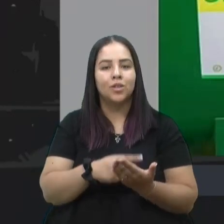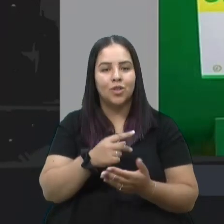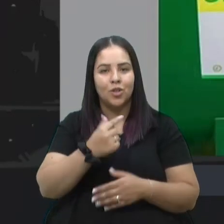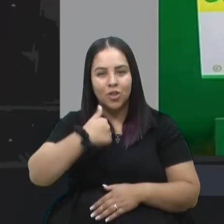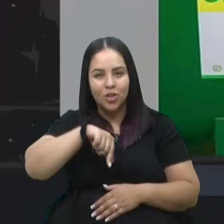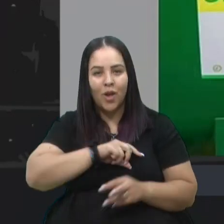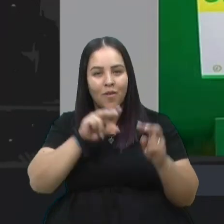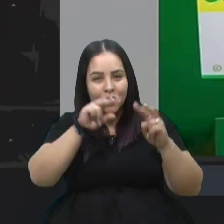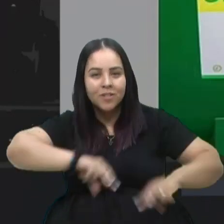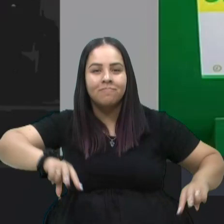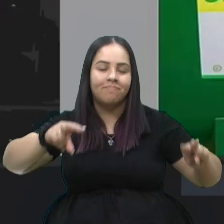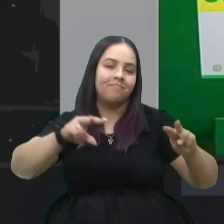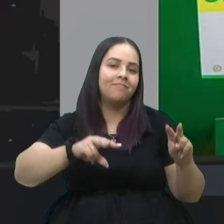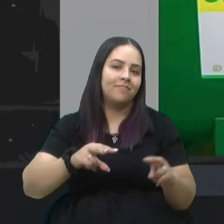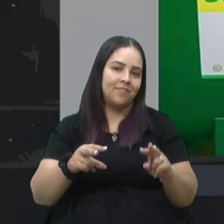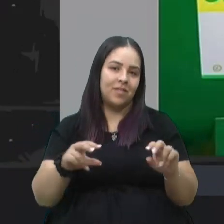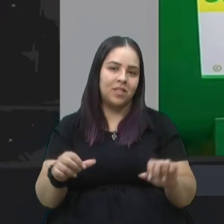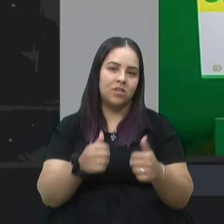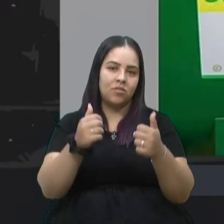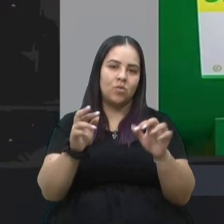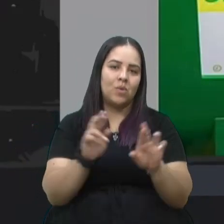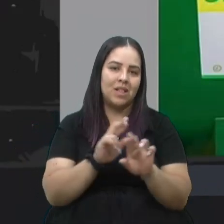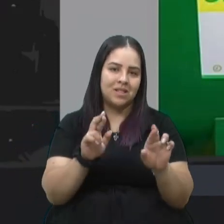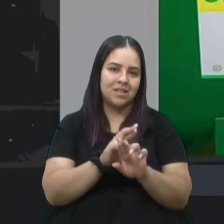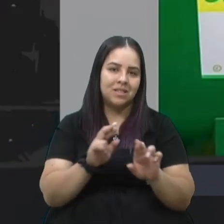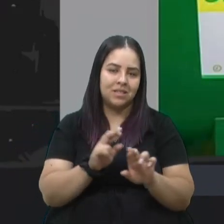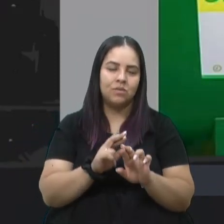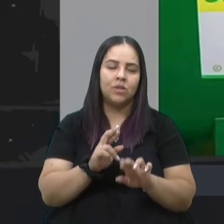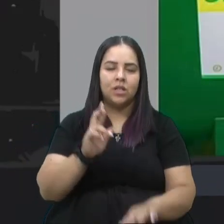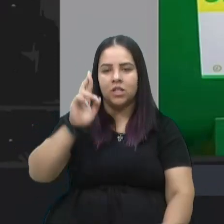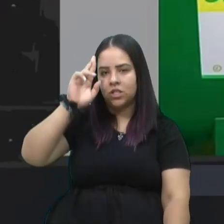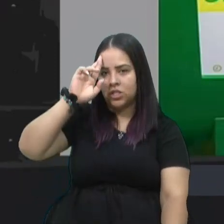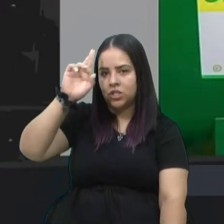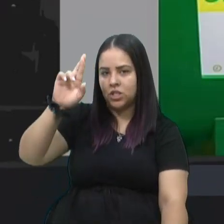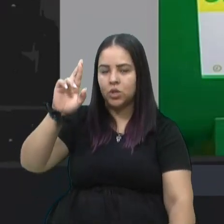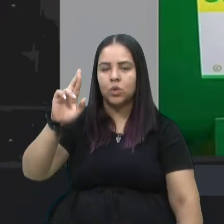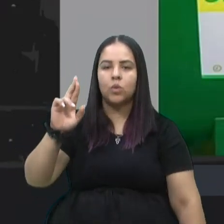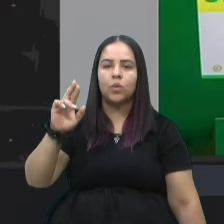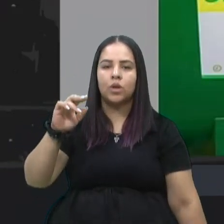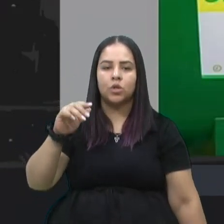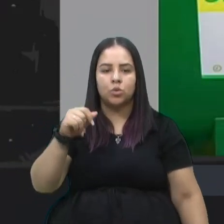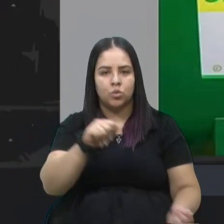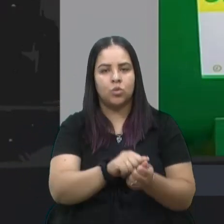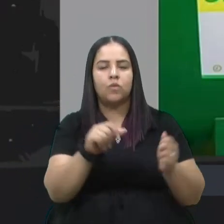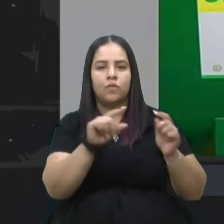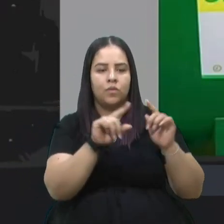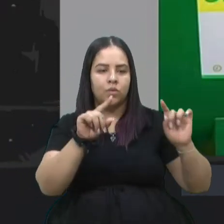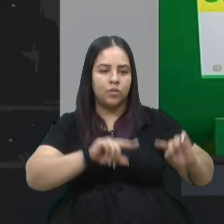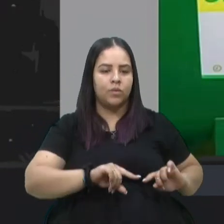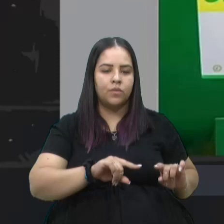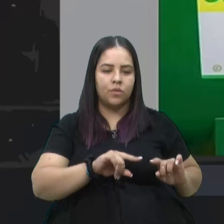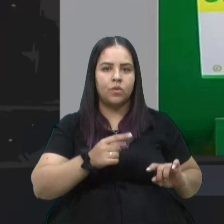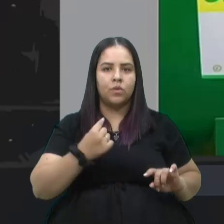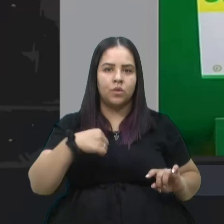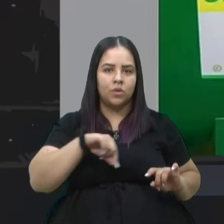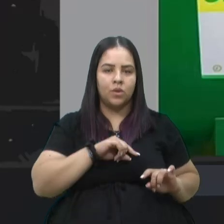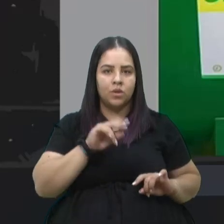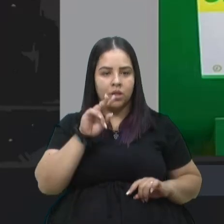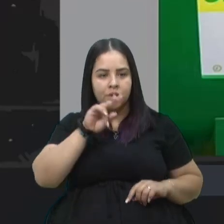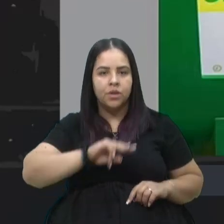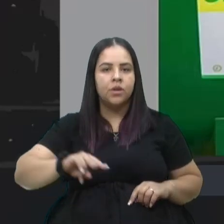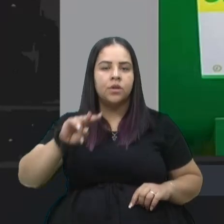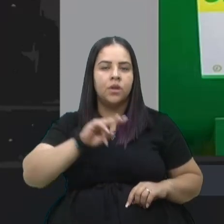no relacionamento da diretoria da Codeca com os funcionários. É visível